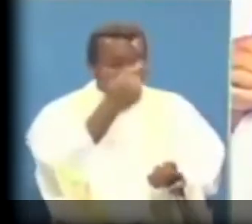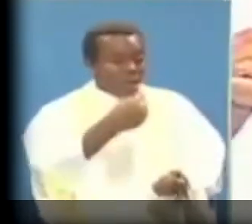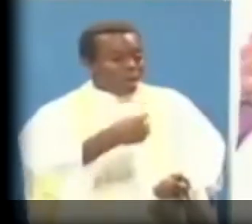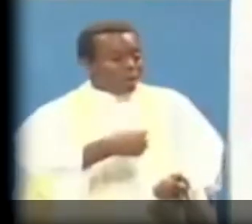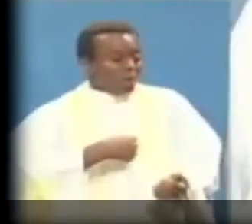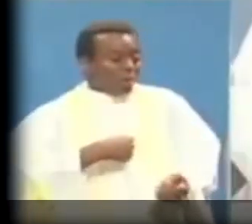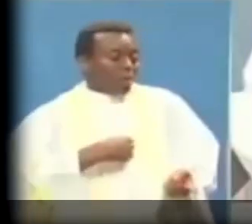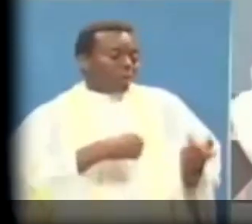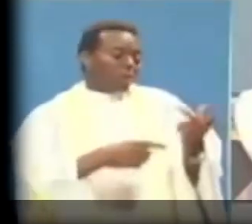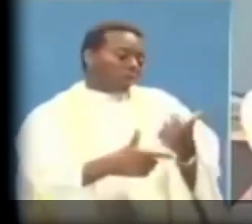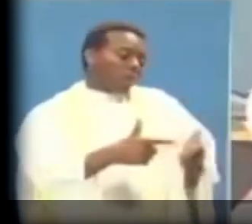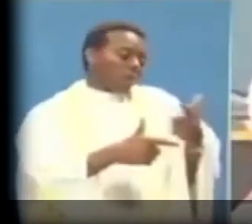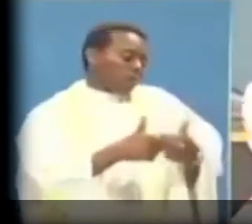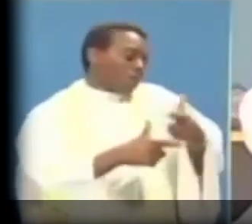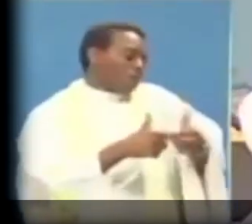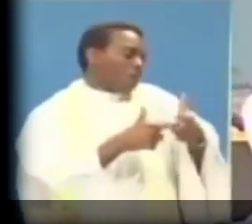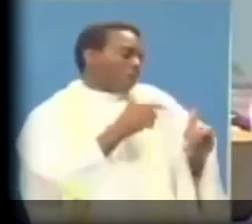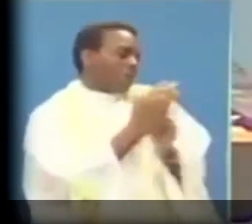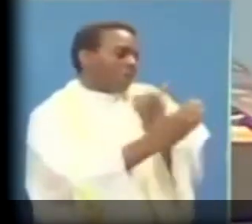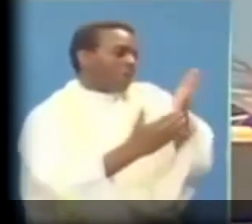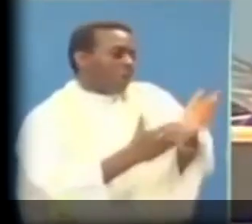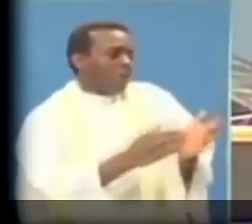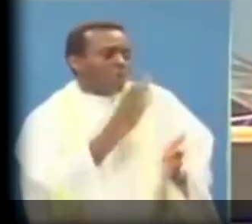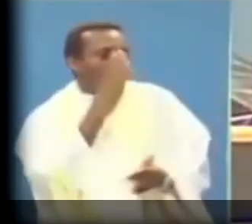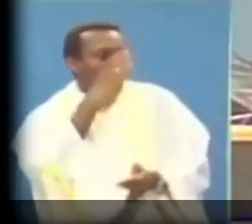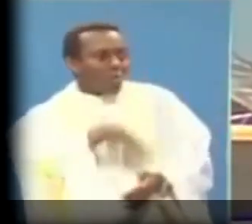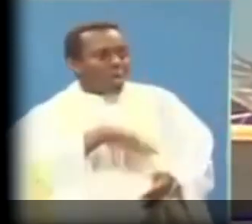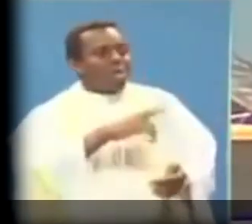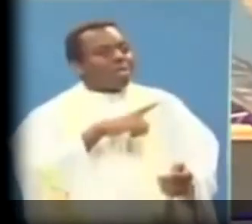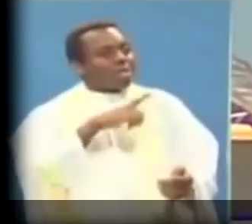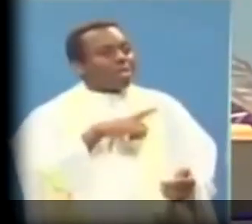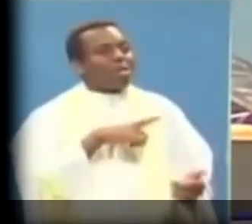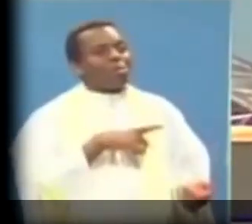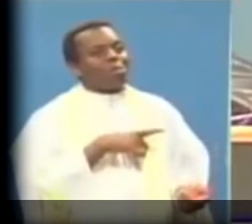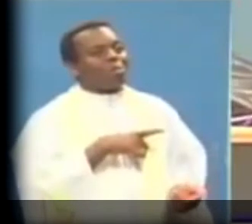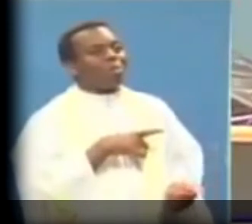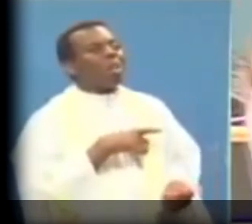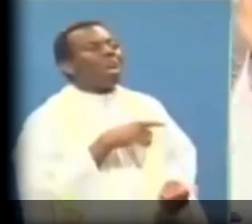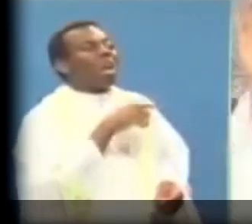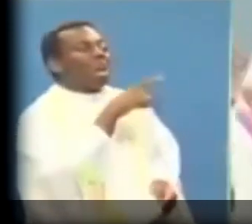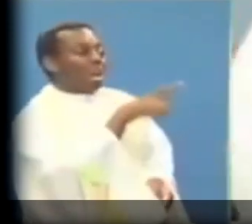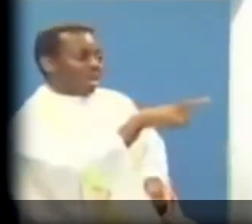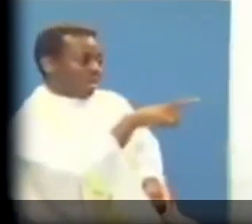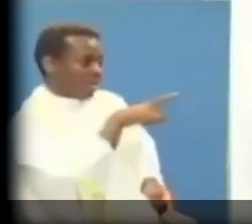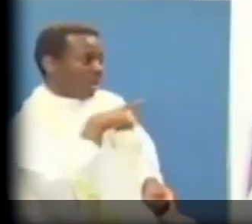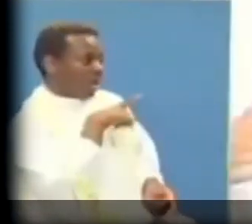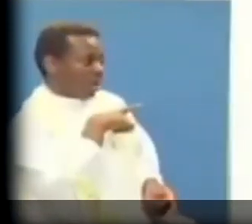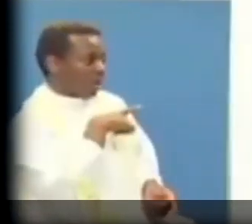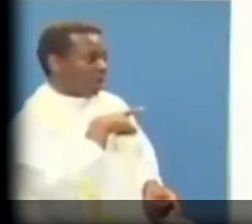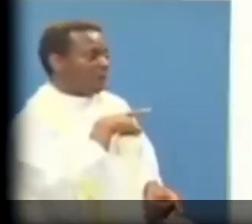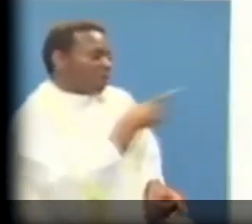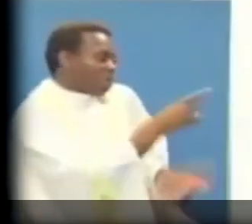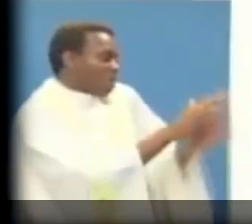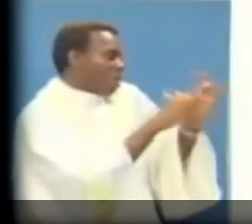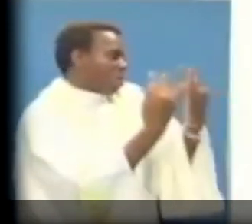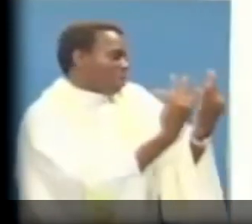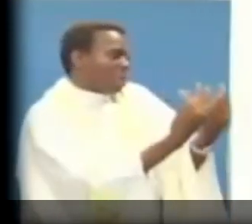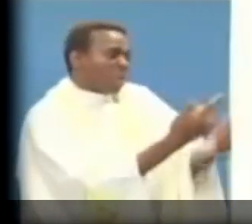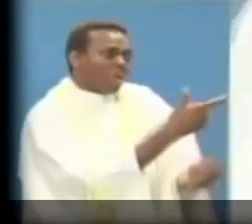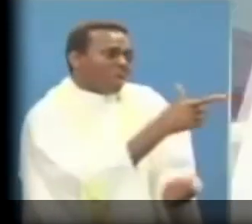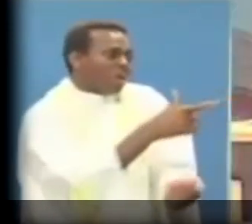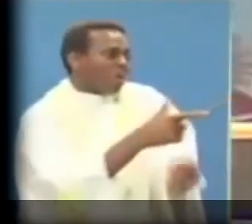ruim que eu vejo na vida deles que eu conheço muito bem até hoje está lá uma família que não se